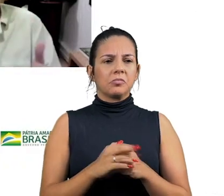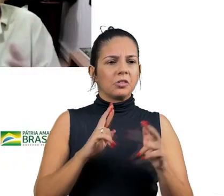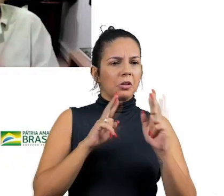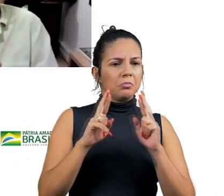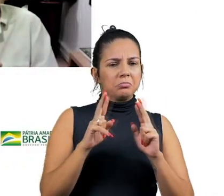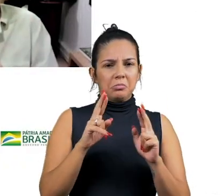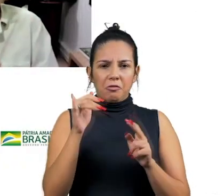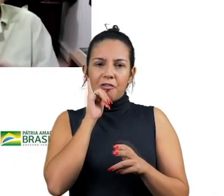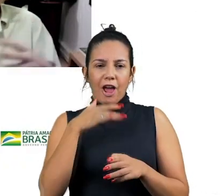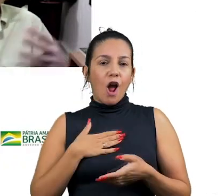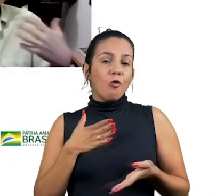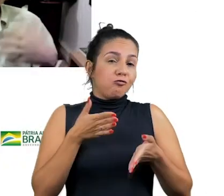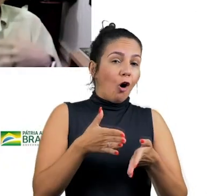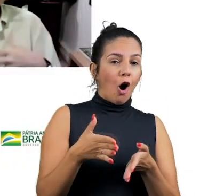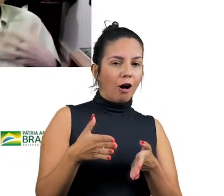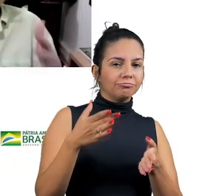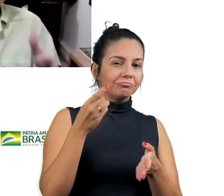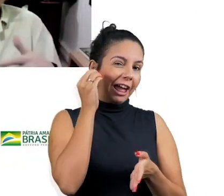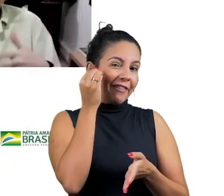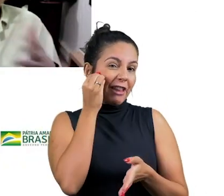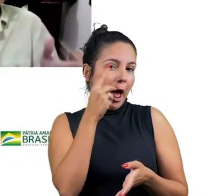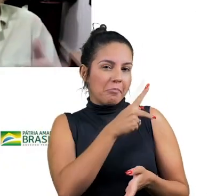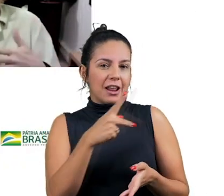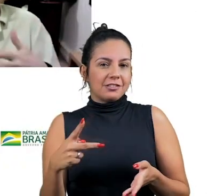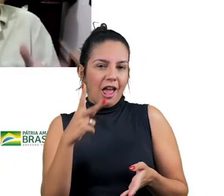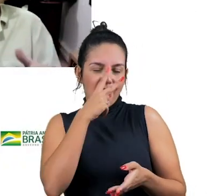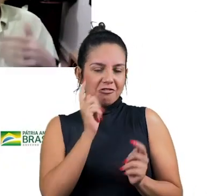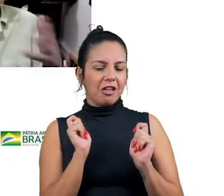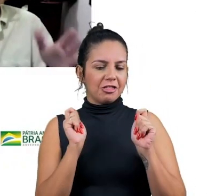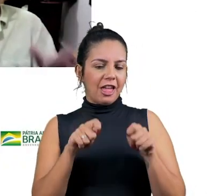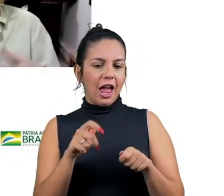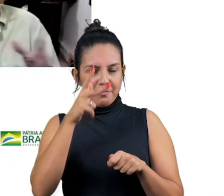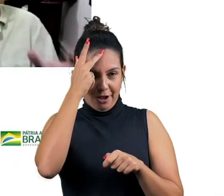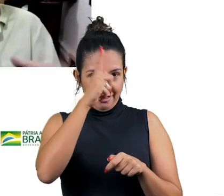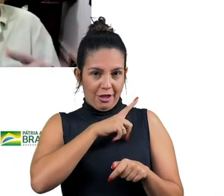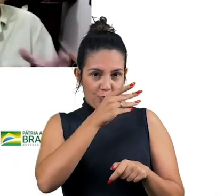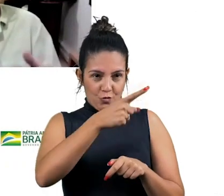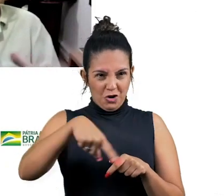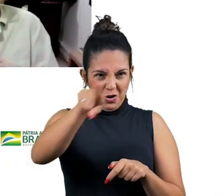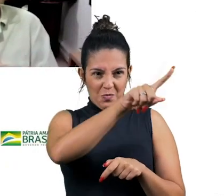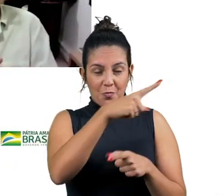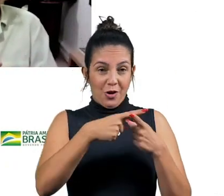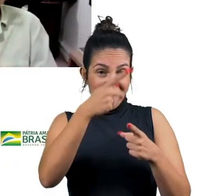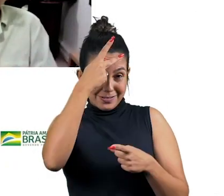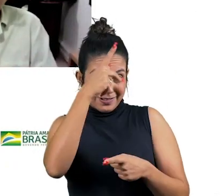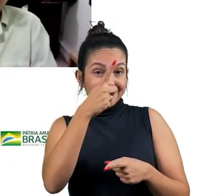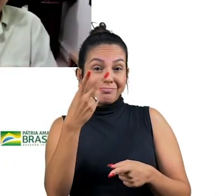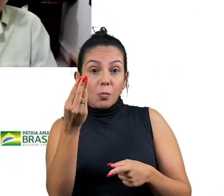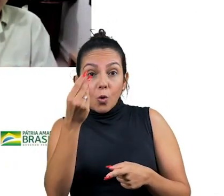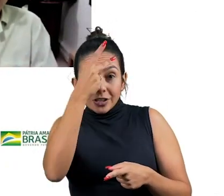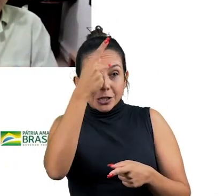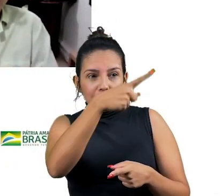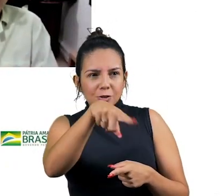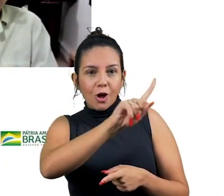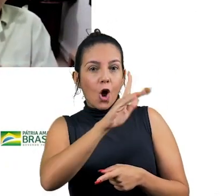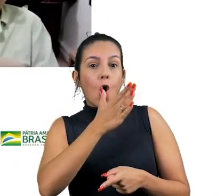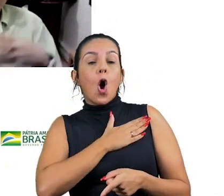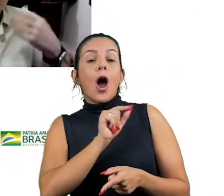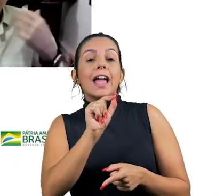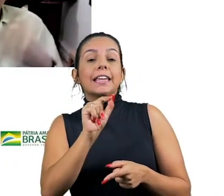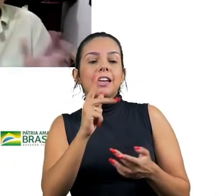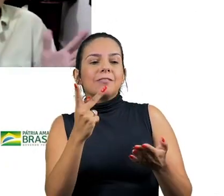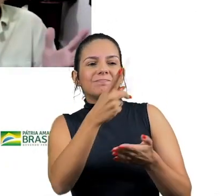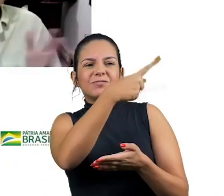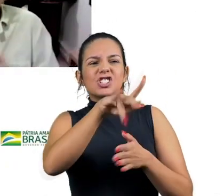resolve se aventurar, porque ele acha que tem muita gente como ele insatisfeita com o que está acontecendo, e